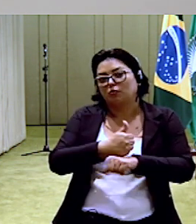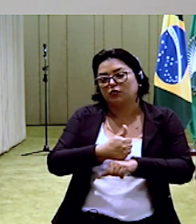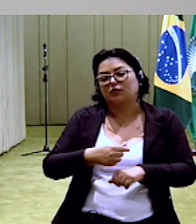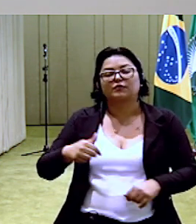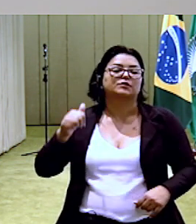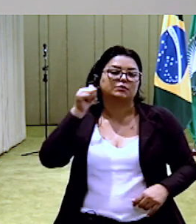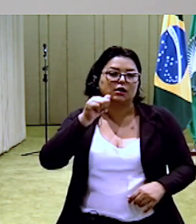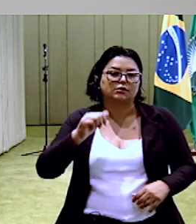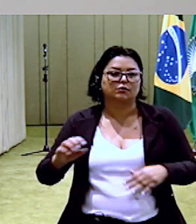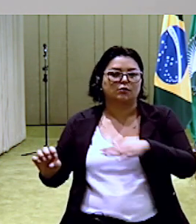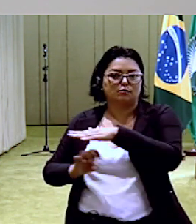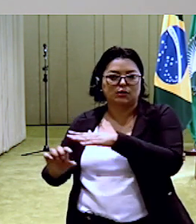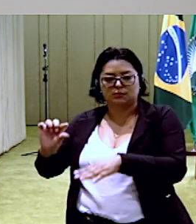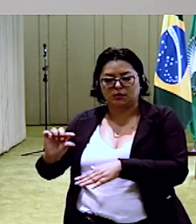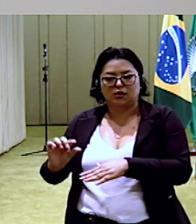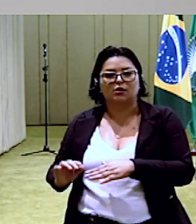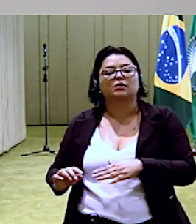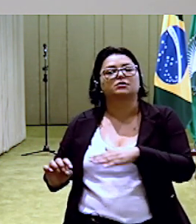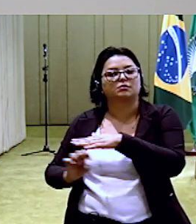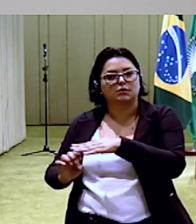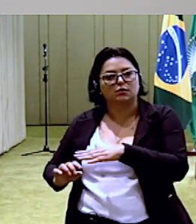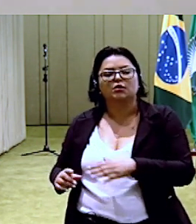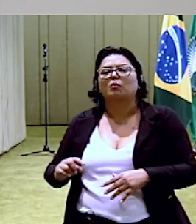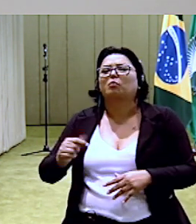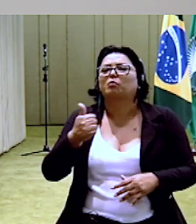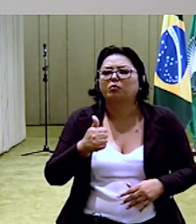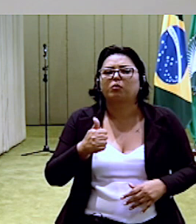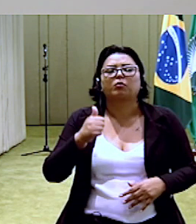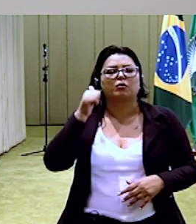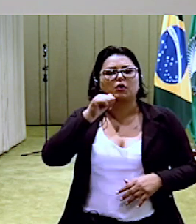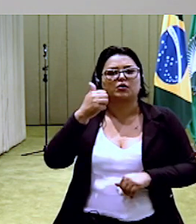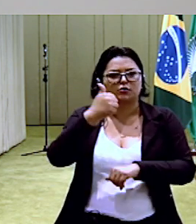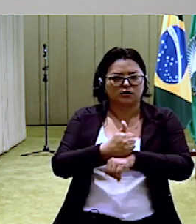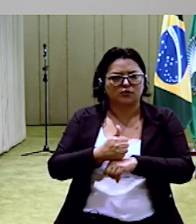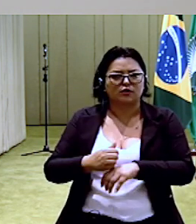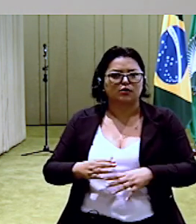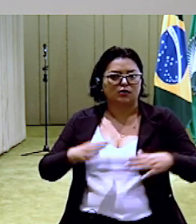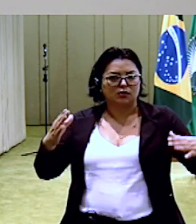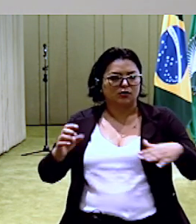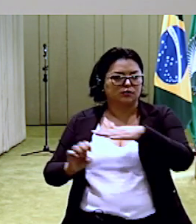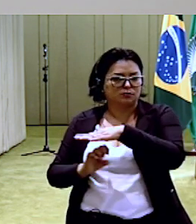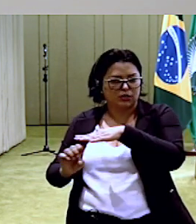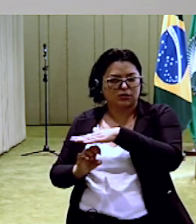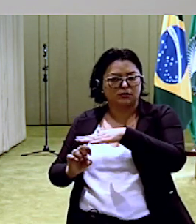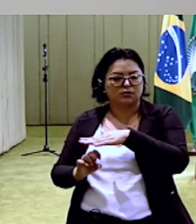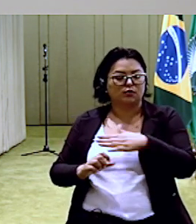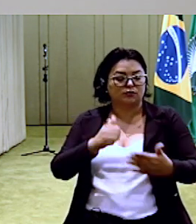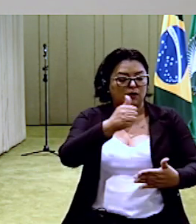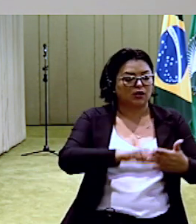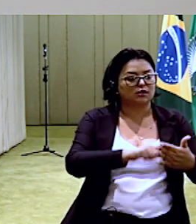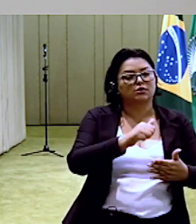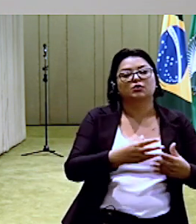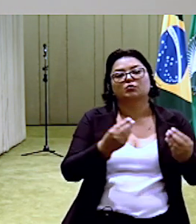São pequenas e médias empresas, a gente tem poucas mulheres em cargos de liderança, em grandes empresas, então a gente acaba